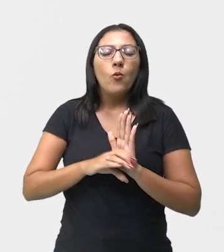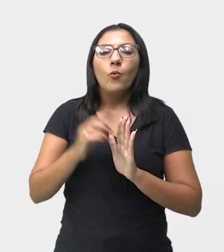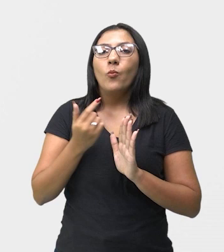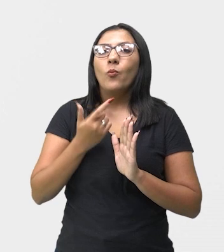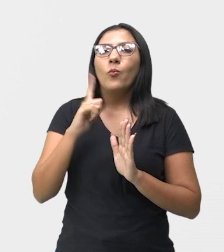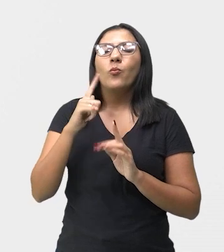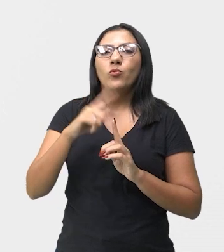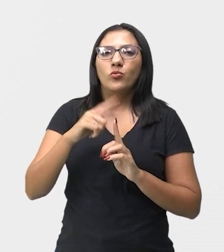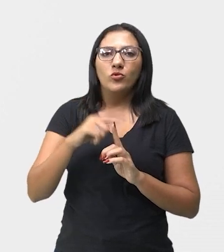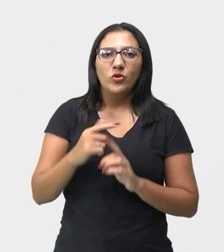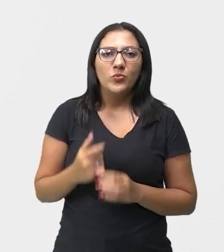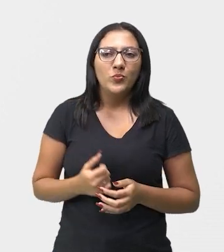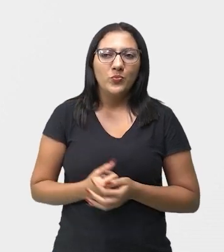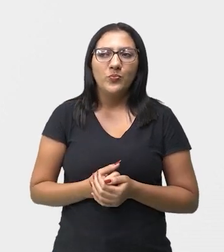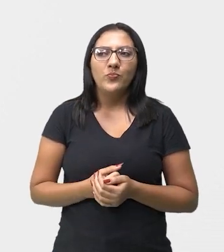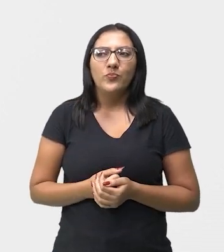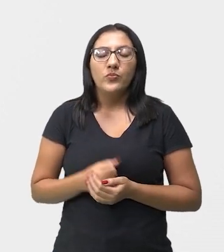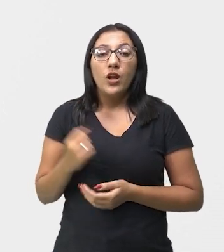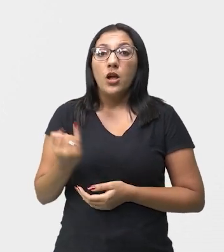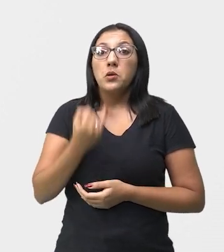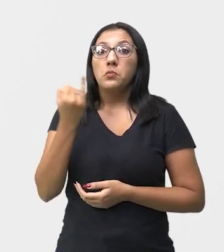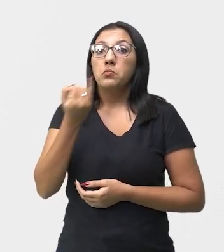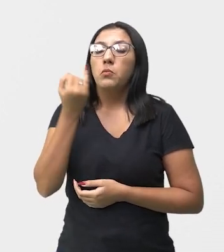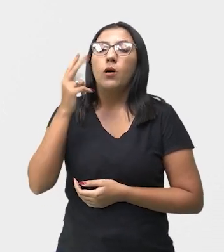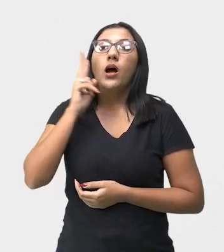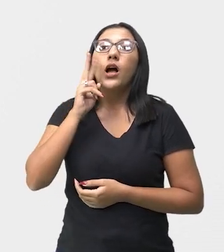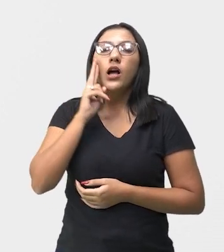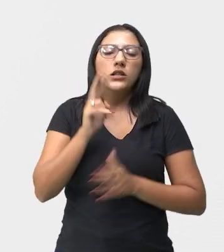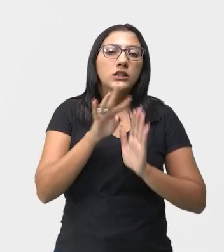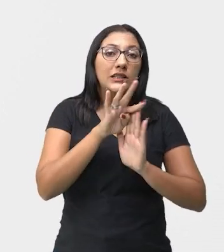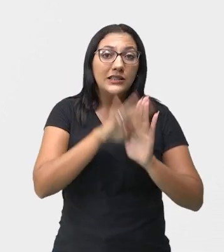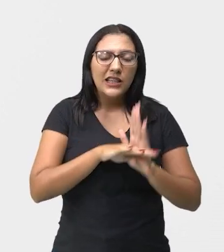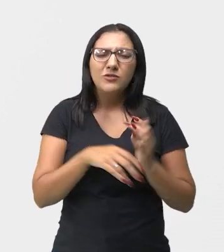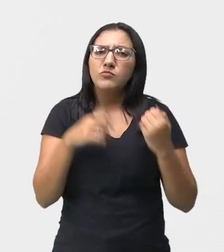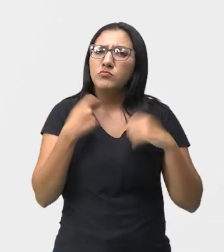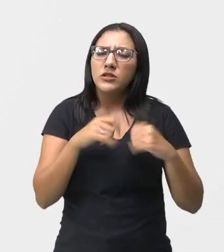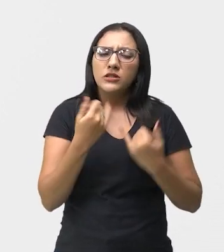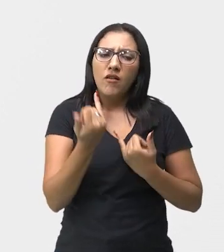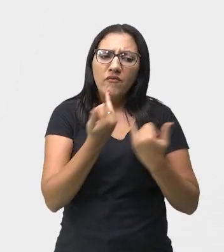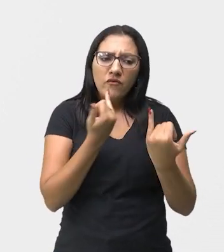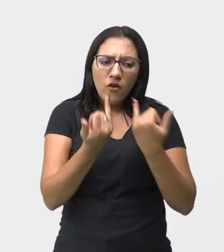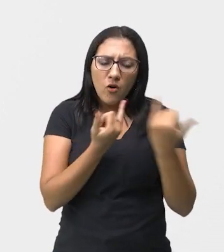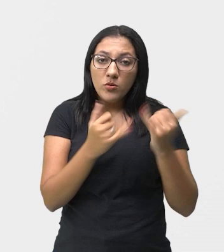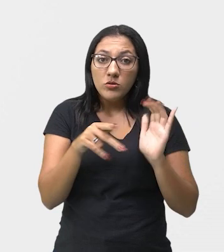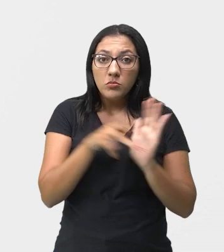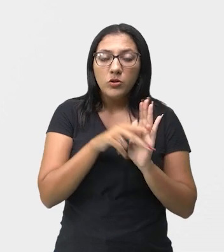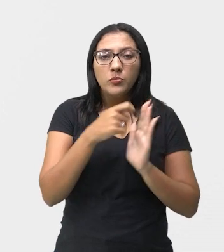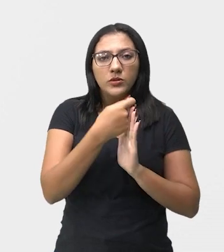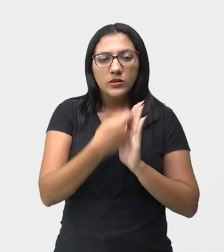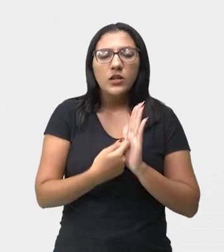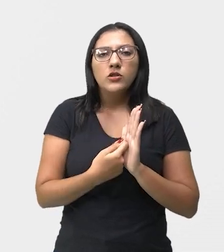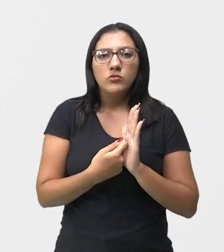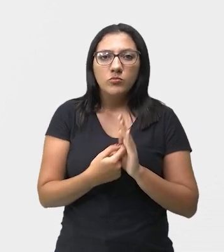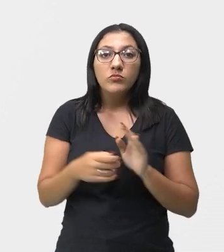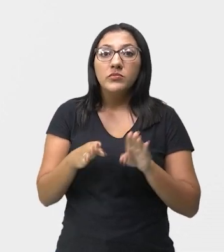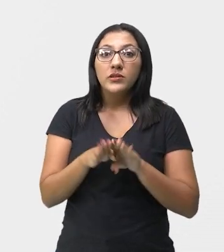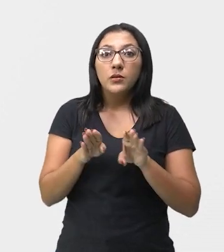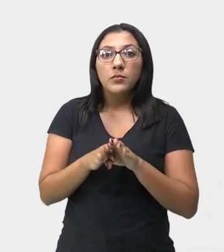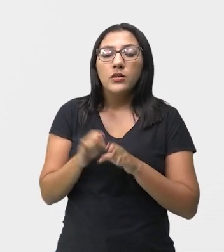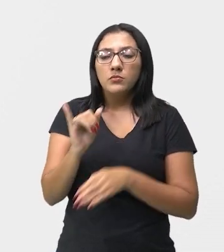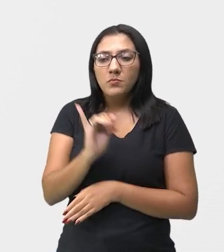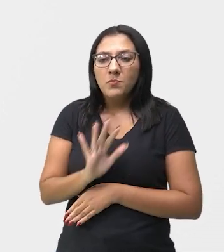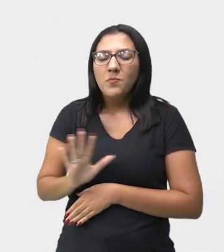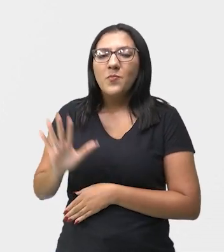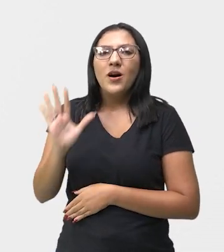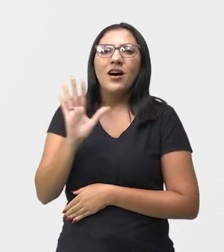essa interpretação. É importante salientar que são textos que precisam da informação verbal e da informação não